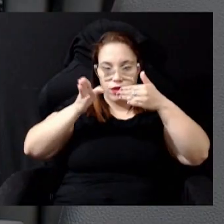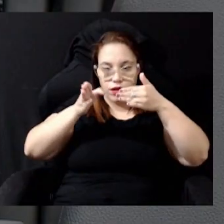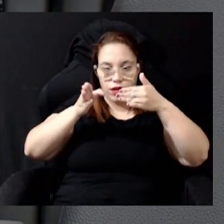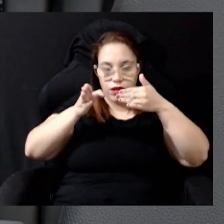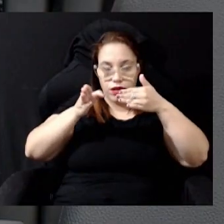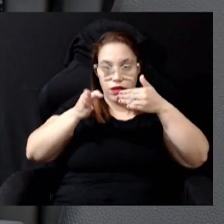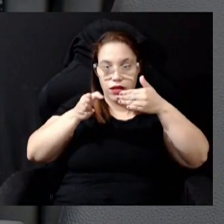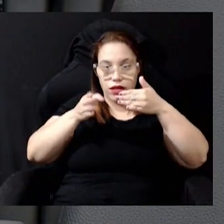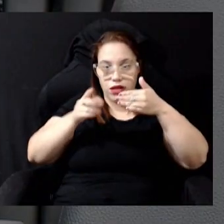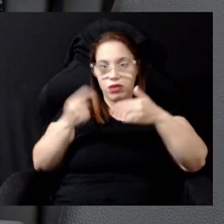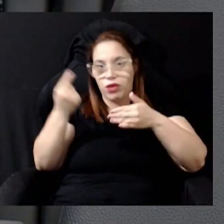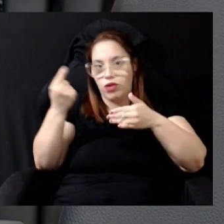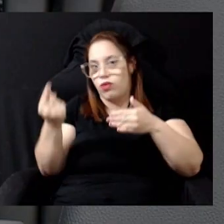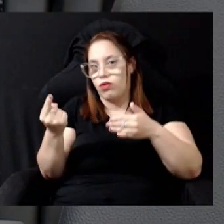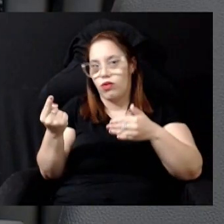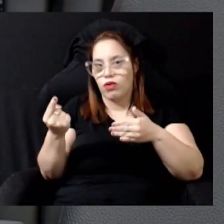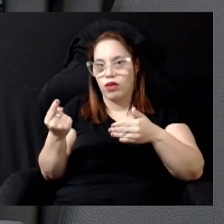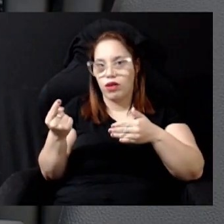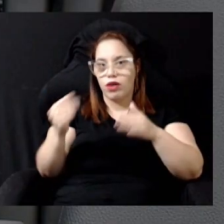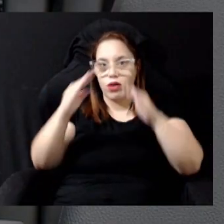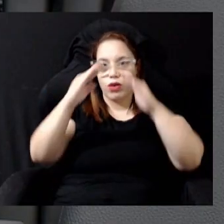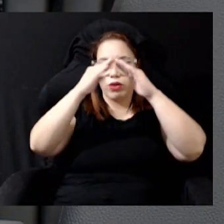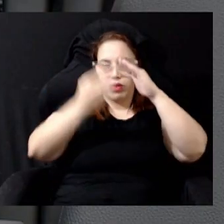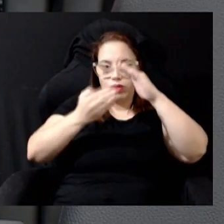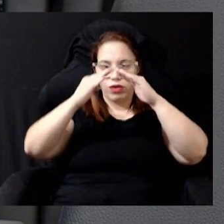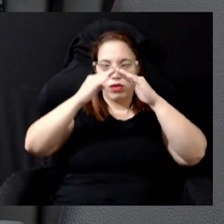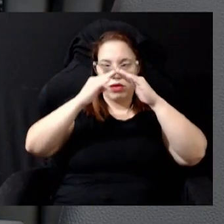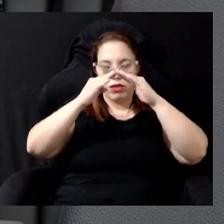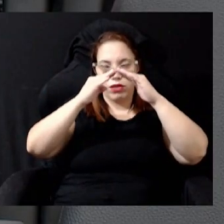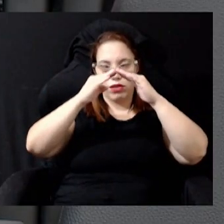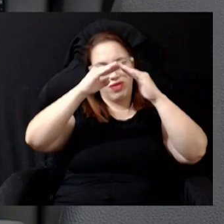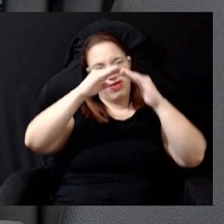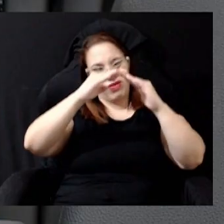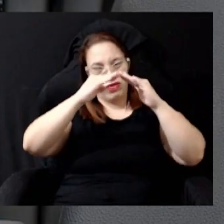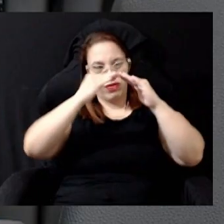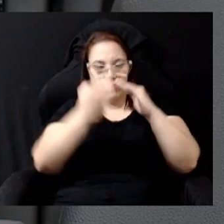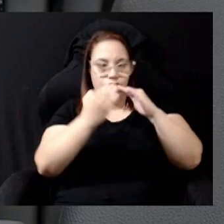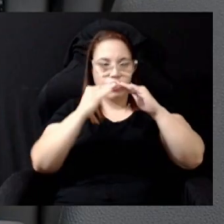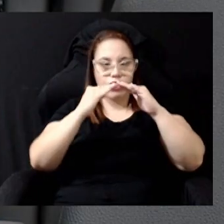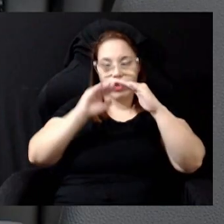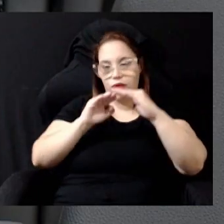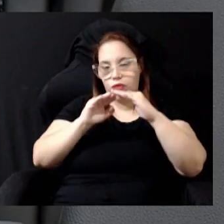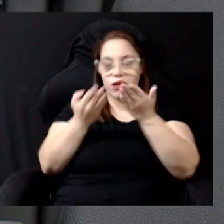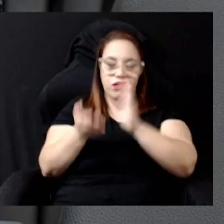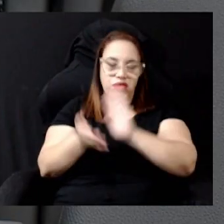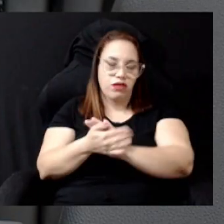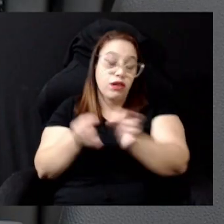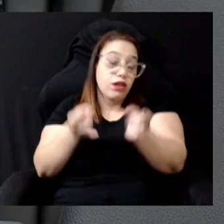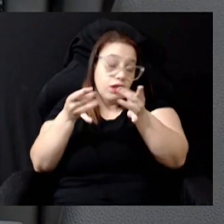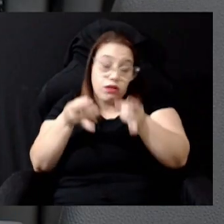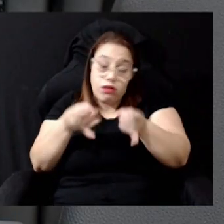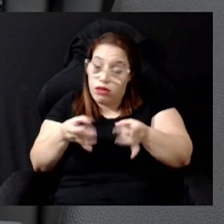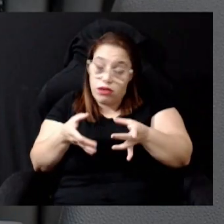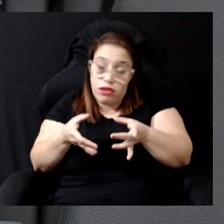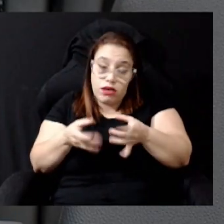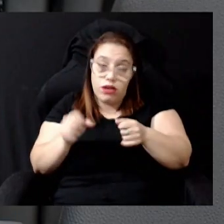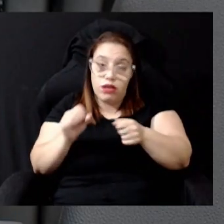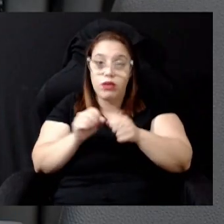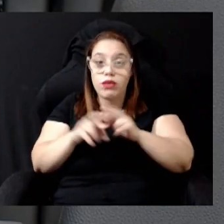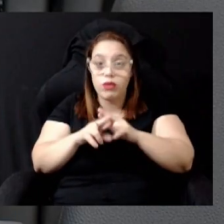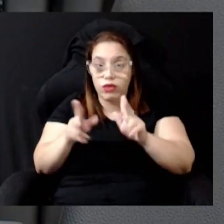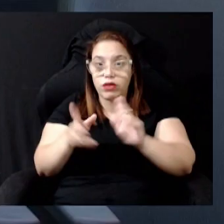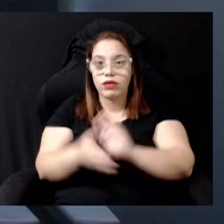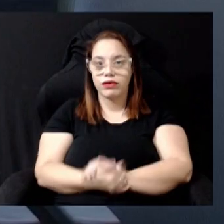E é o telhado que poderia ser numa direção e está em outra, entende? São detalhes que fazem a diferença no final das